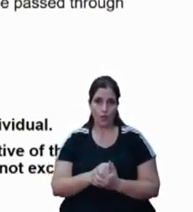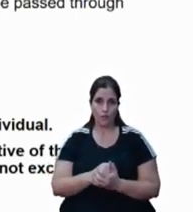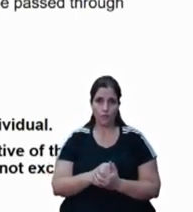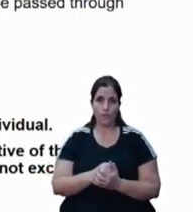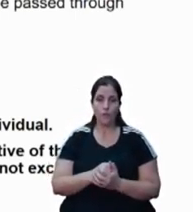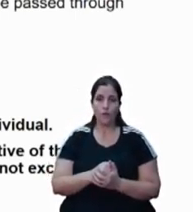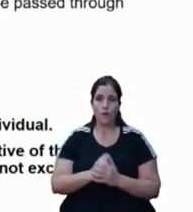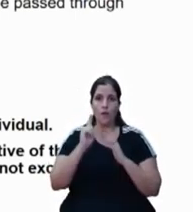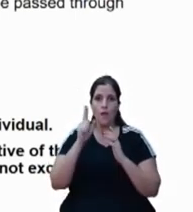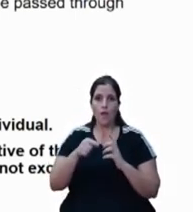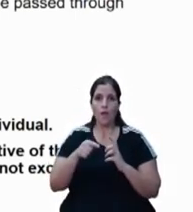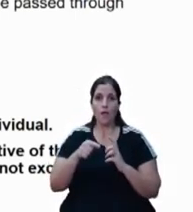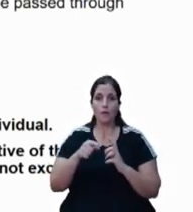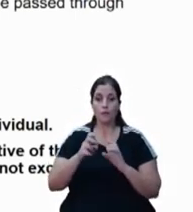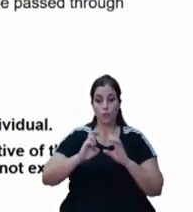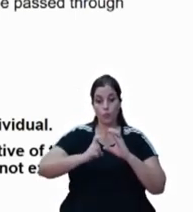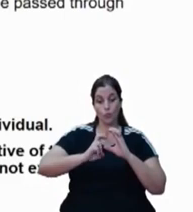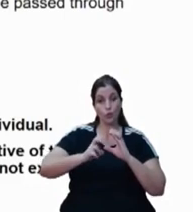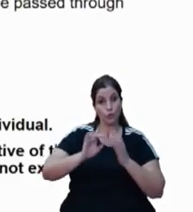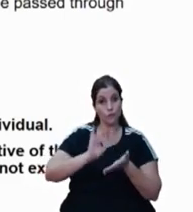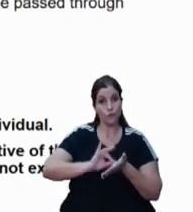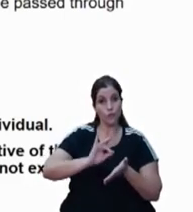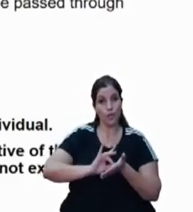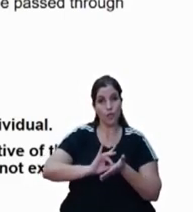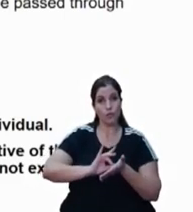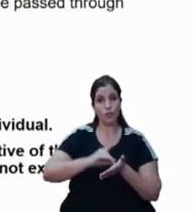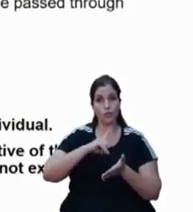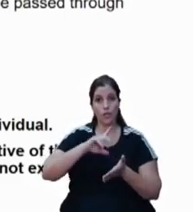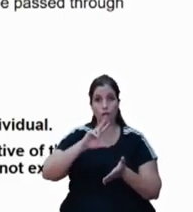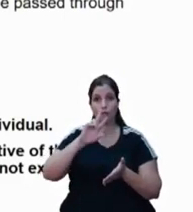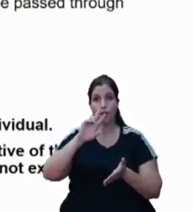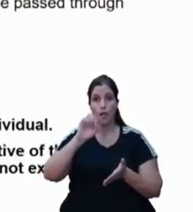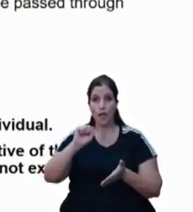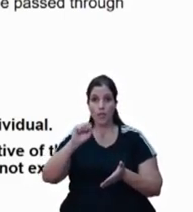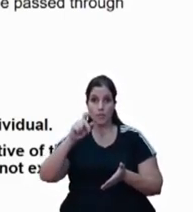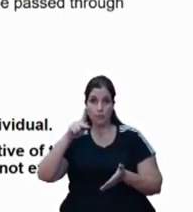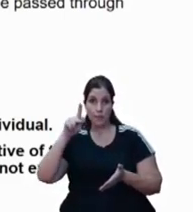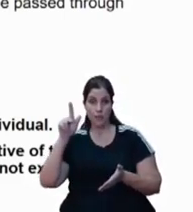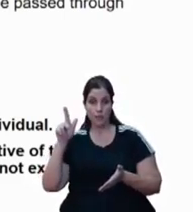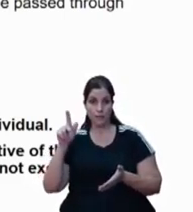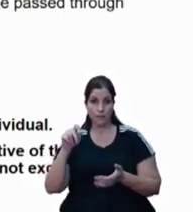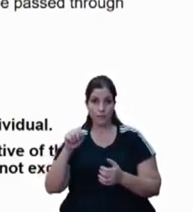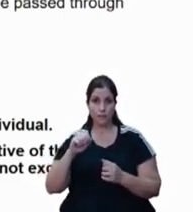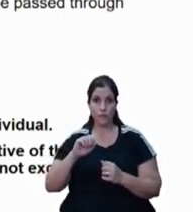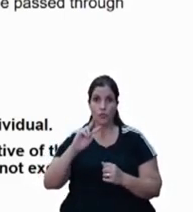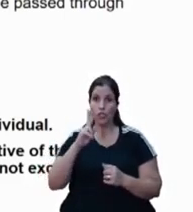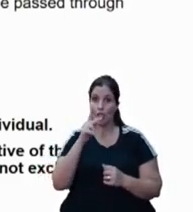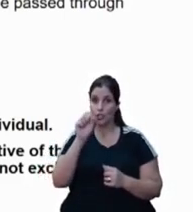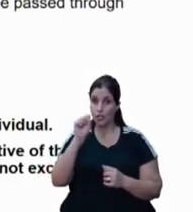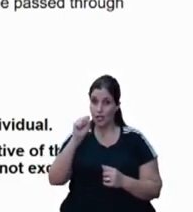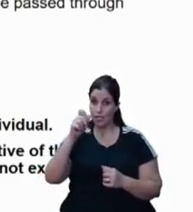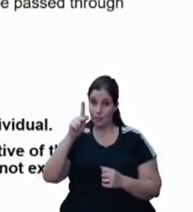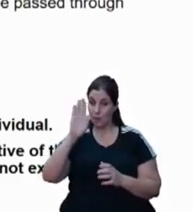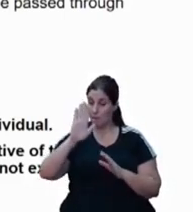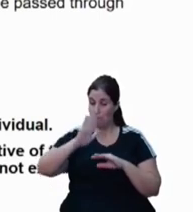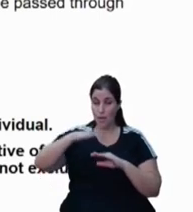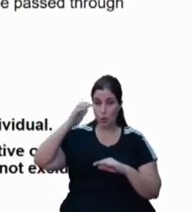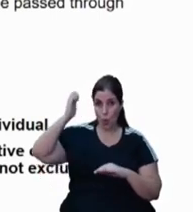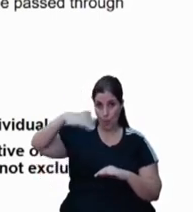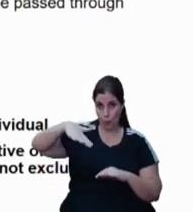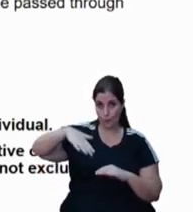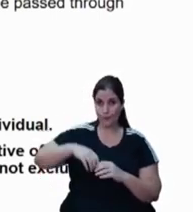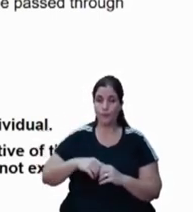Estas são uma causa relativamente frequente de SPG4, o tipo mais comum de HSP. Embora a ocorrência